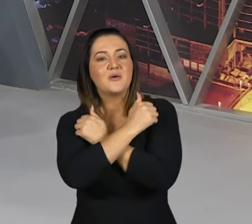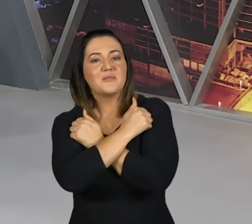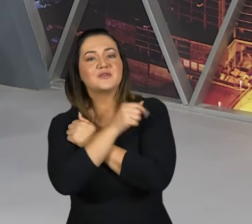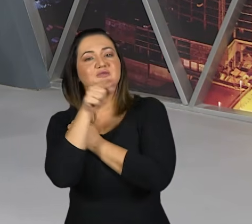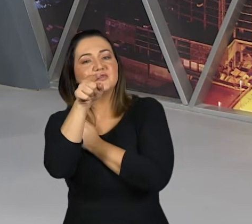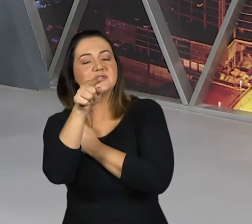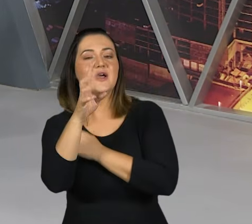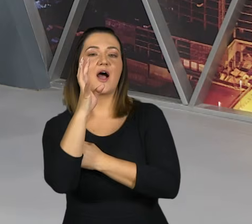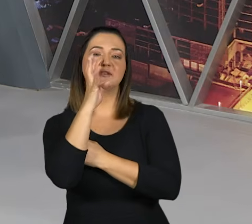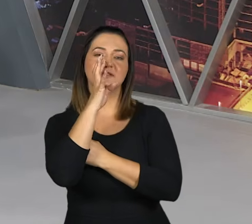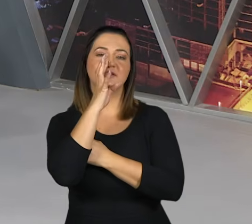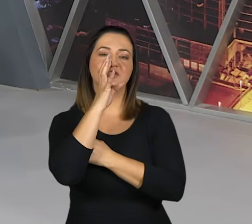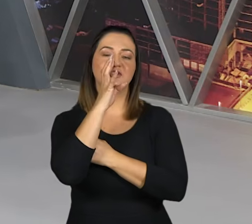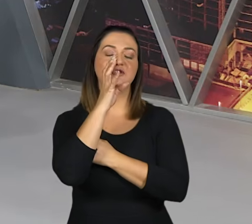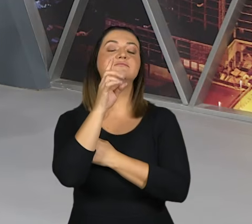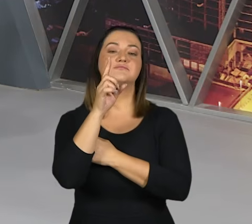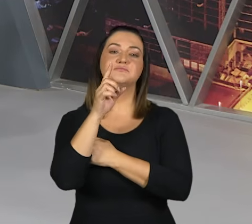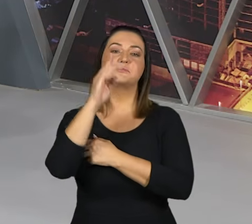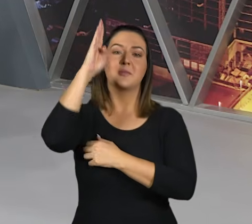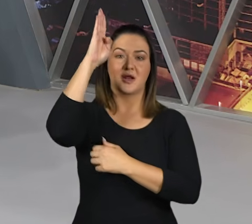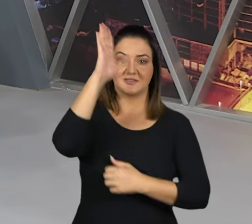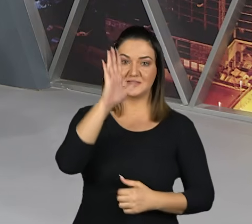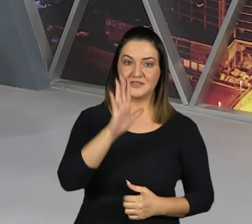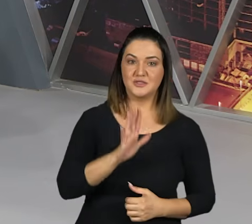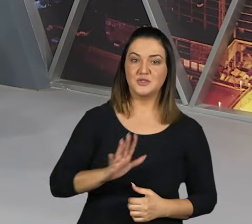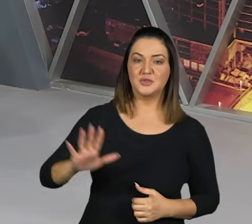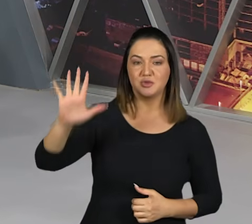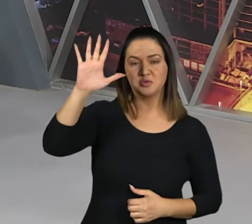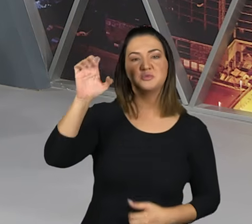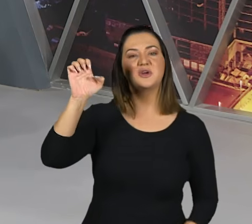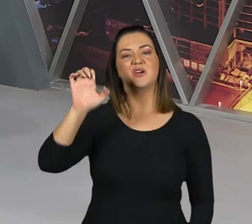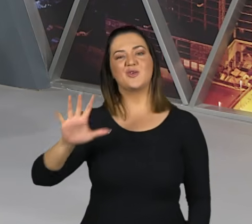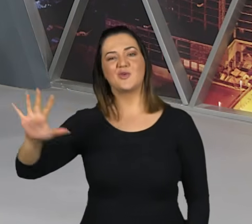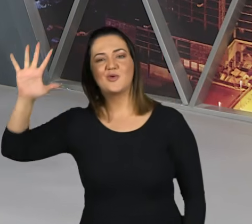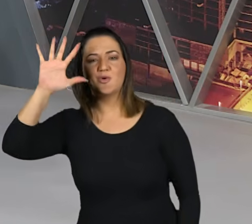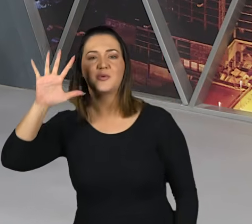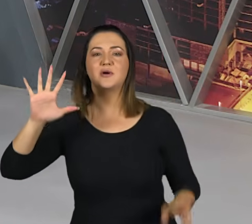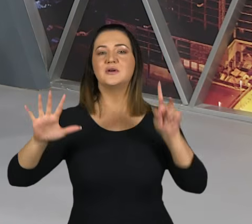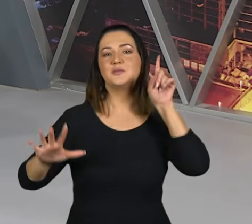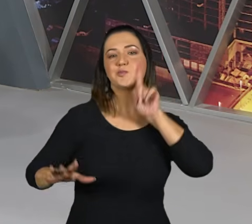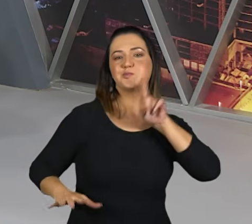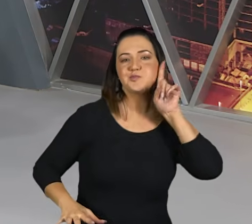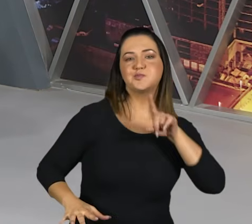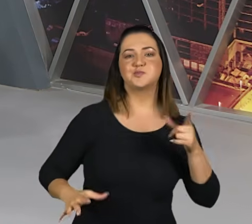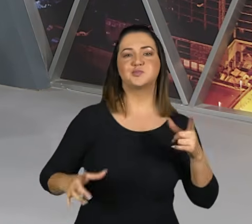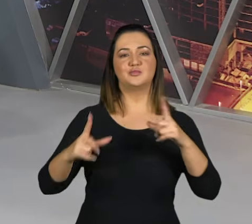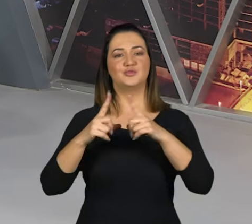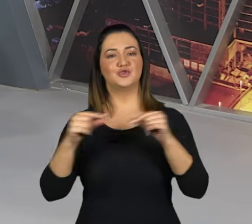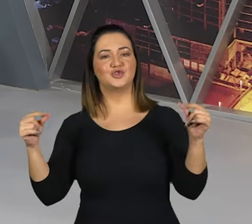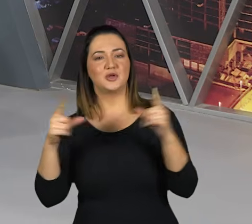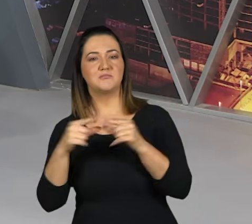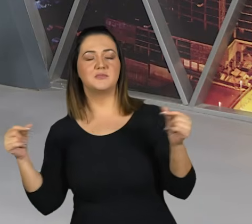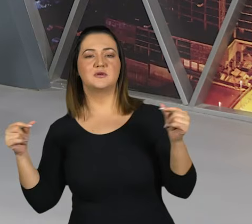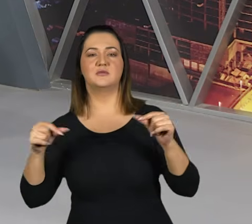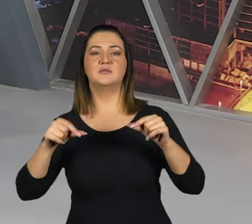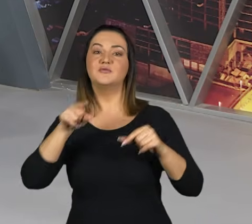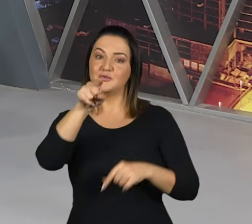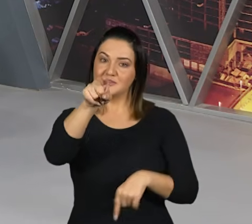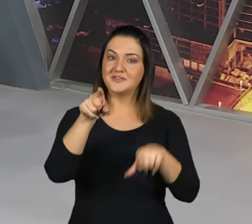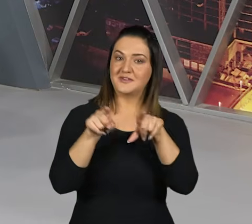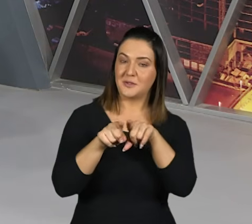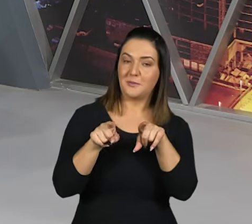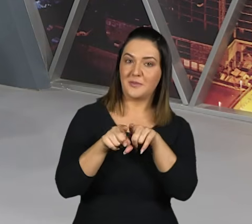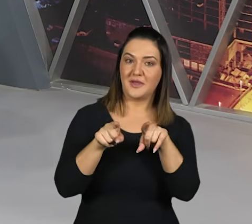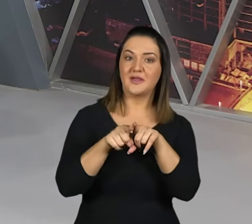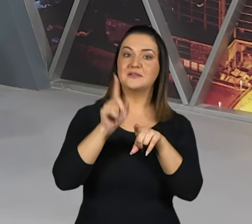você que nos assiste em todo o Brasil e para você da Europa, dos Estados Unidos, do Japão, para você